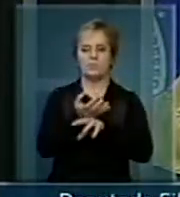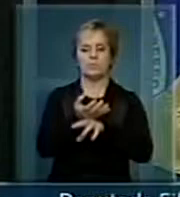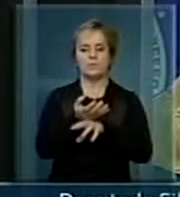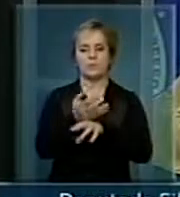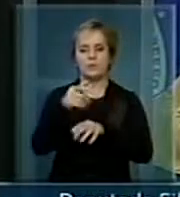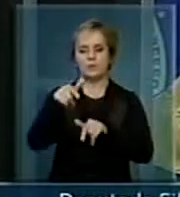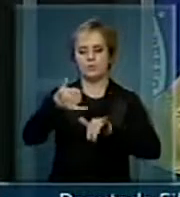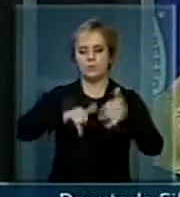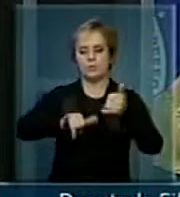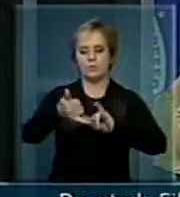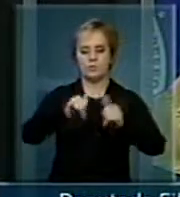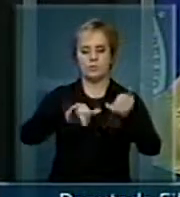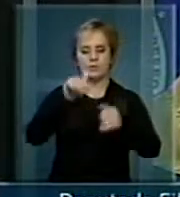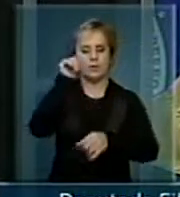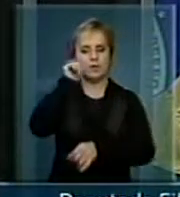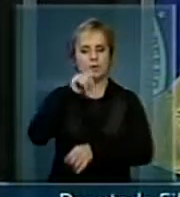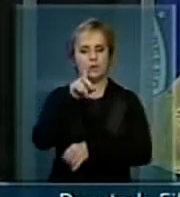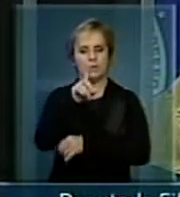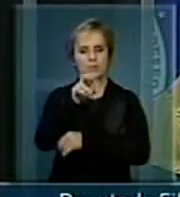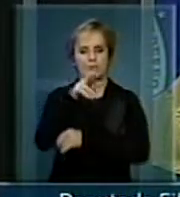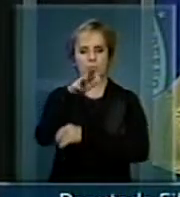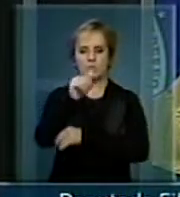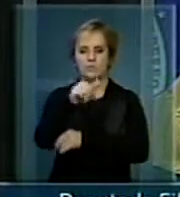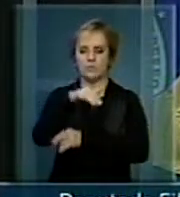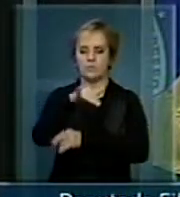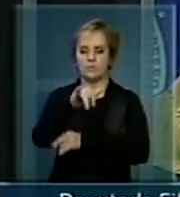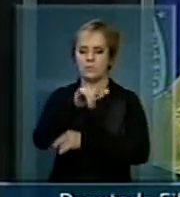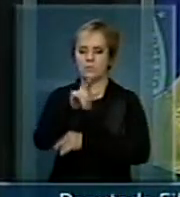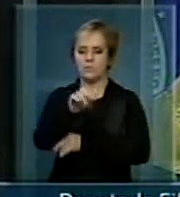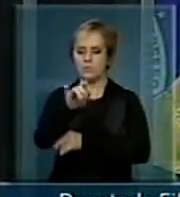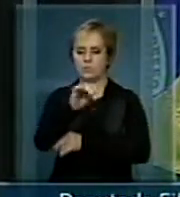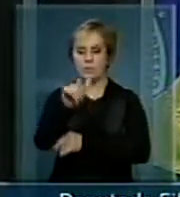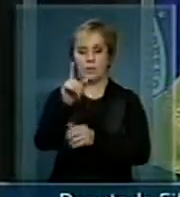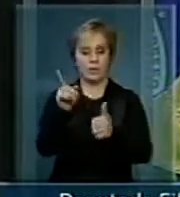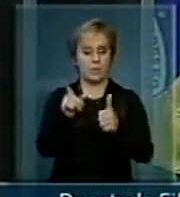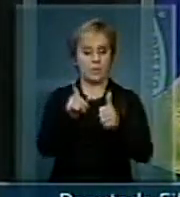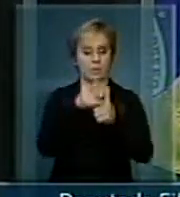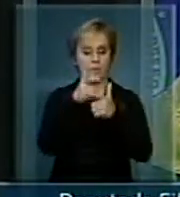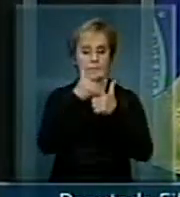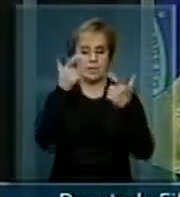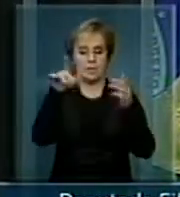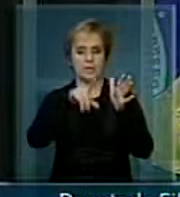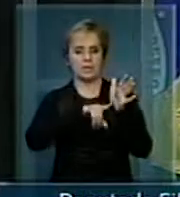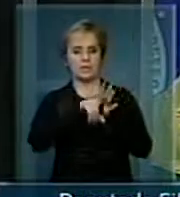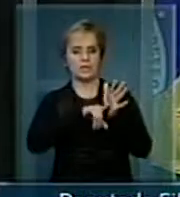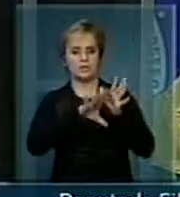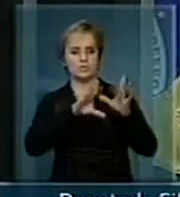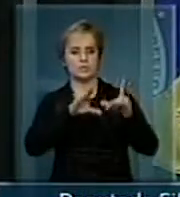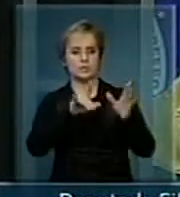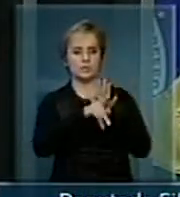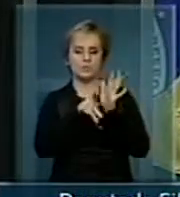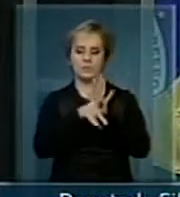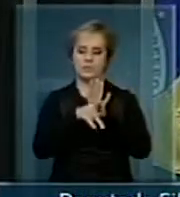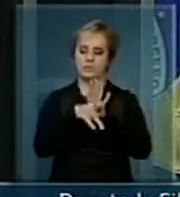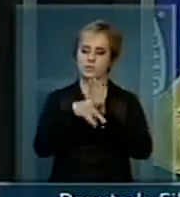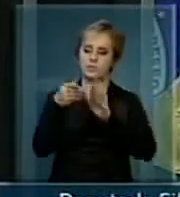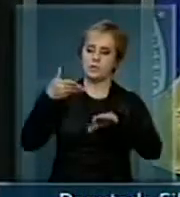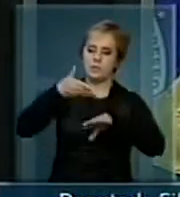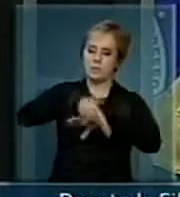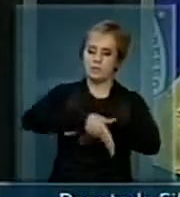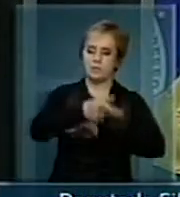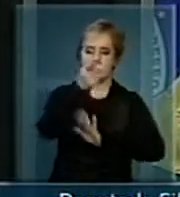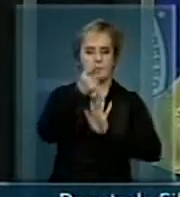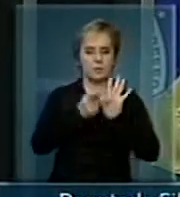Ionar de Israel, é a primeira grande cientista da área de Química a participar deste programa, que deverá estar